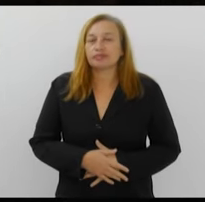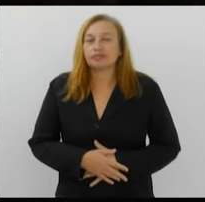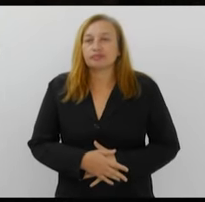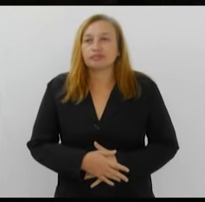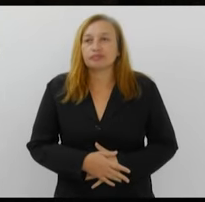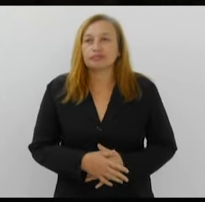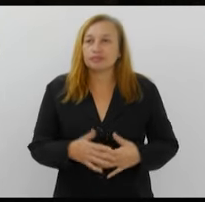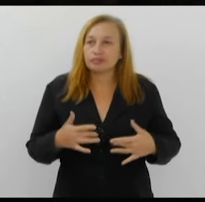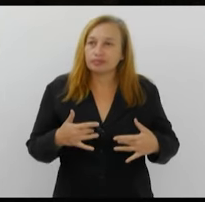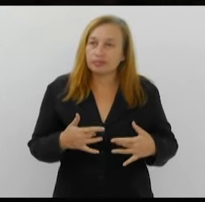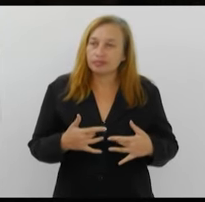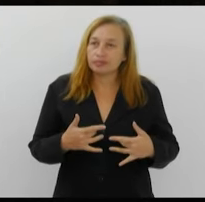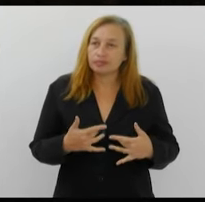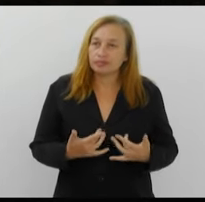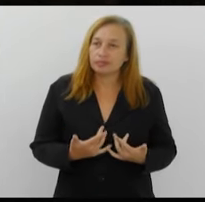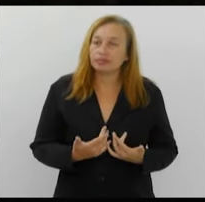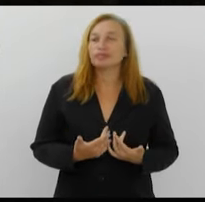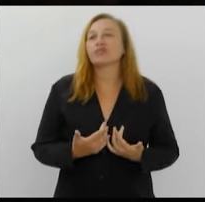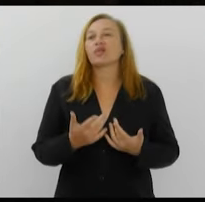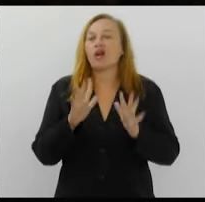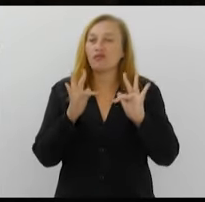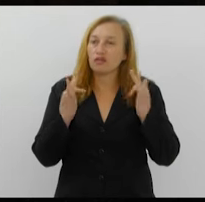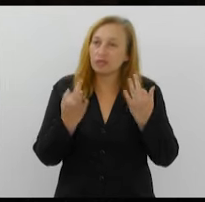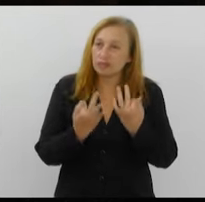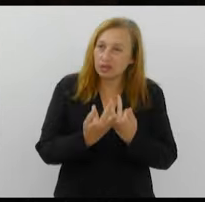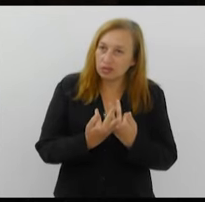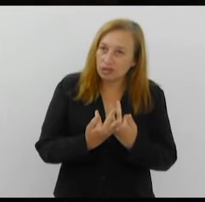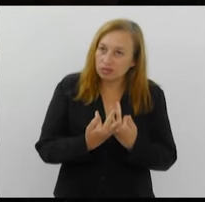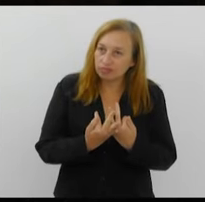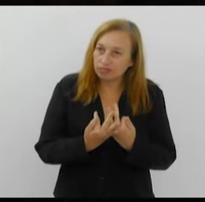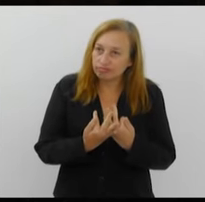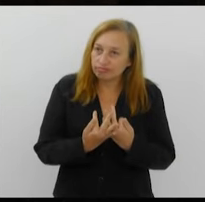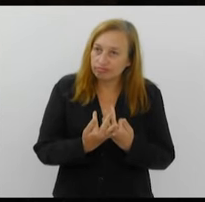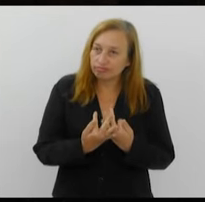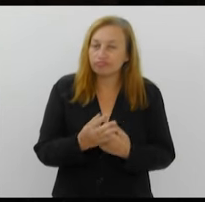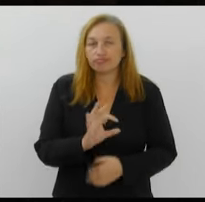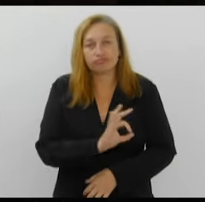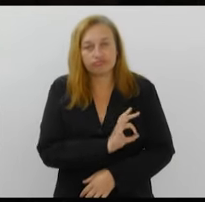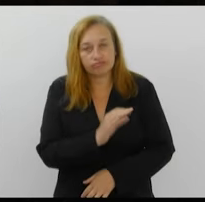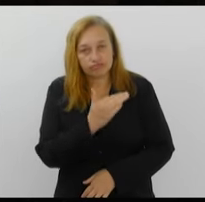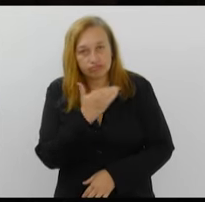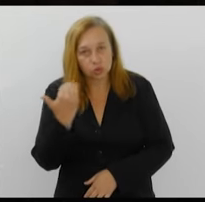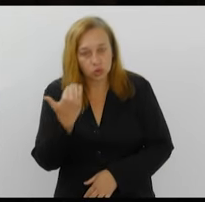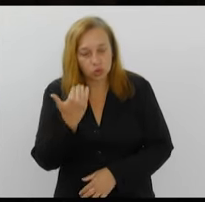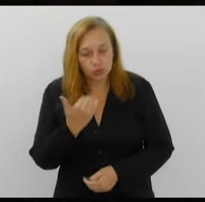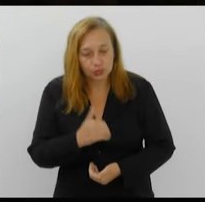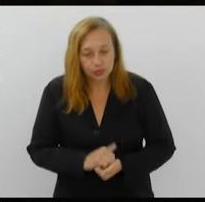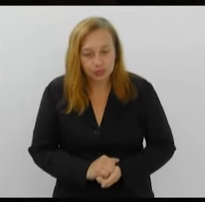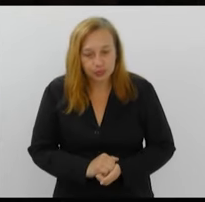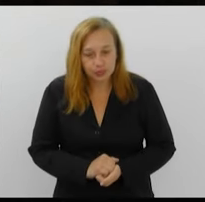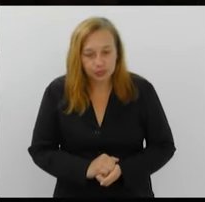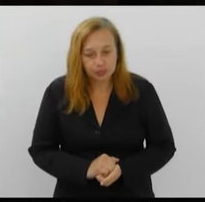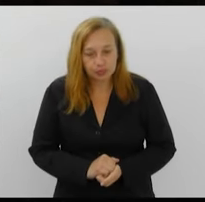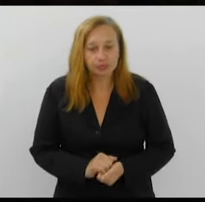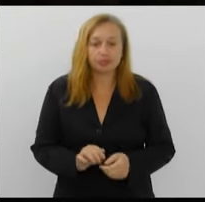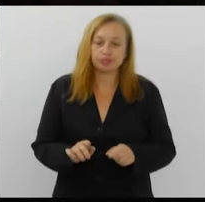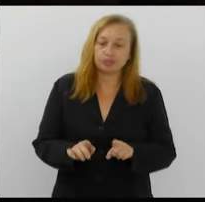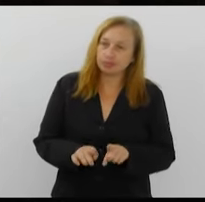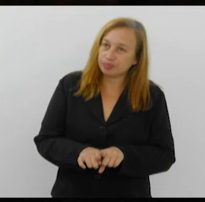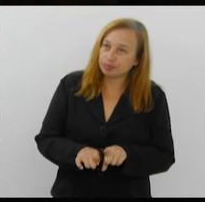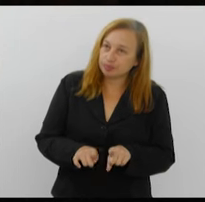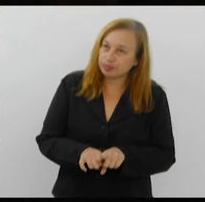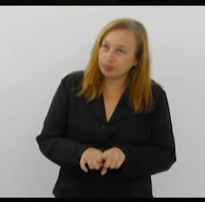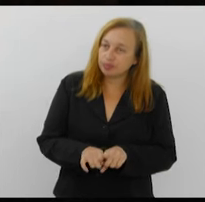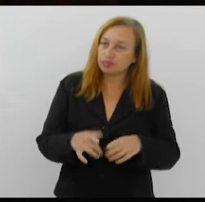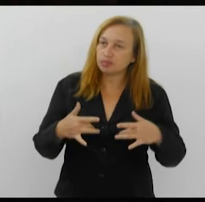família do policial brutalmente e covardemente assassinado, bem como a